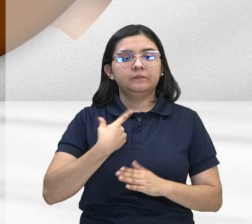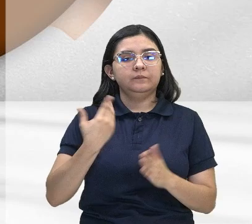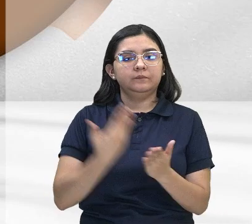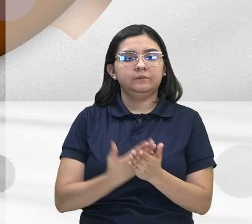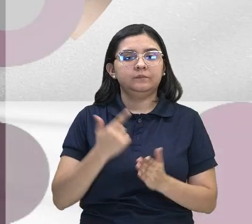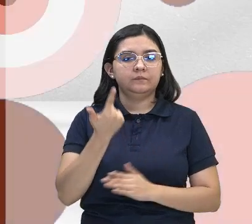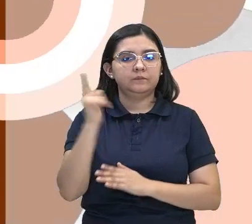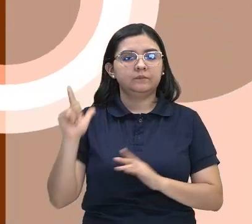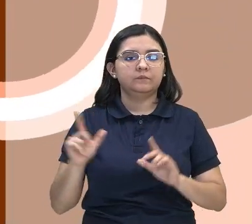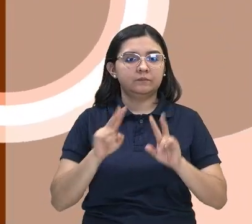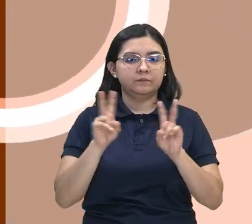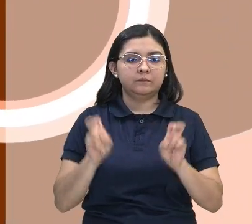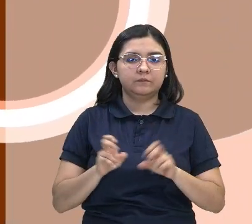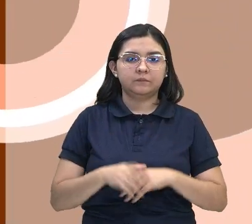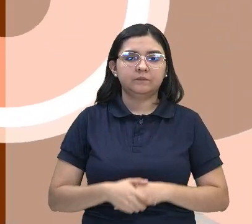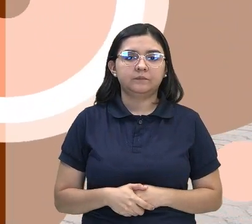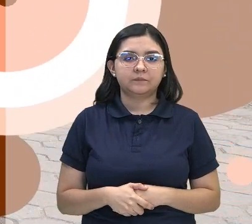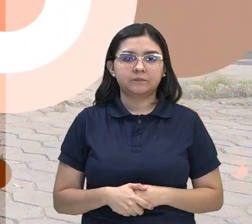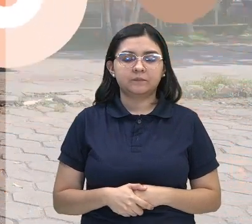outro assunto.